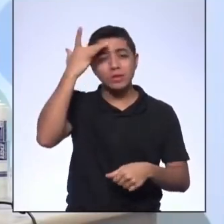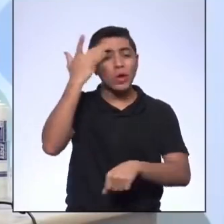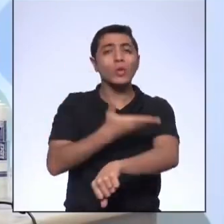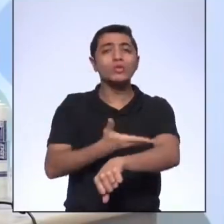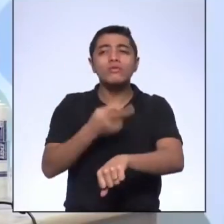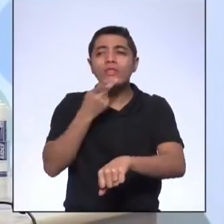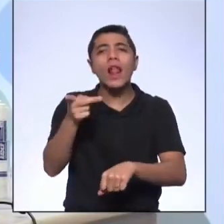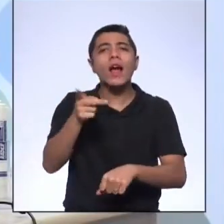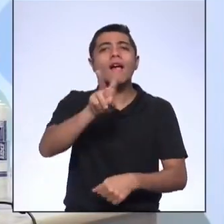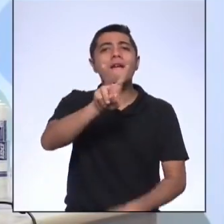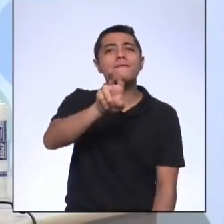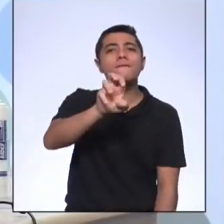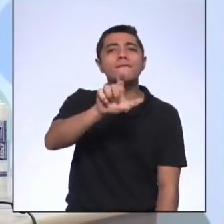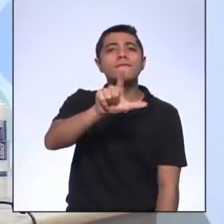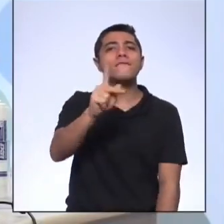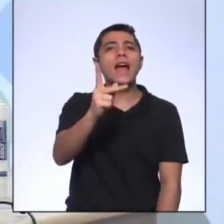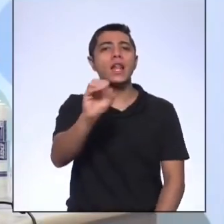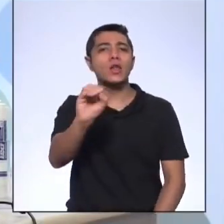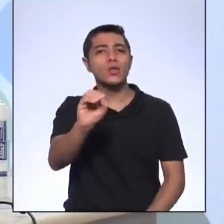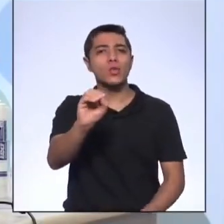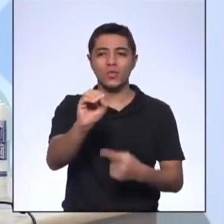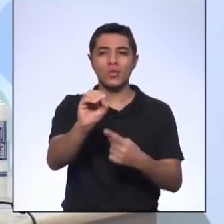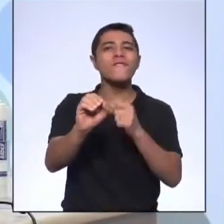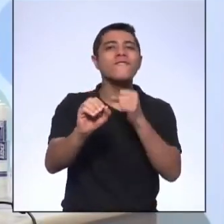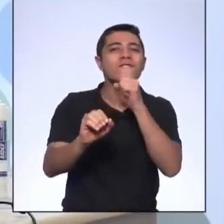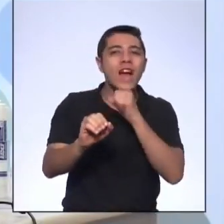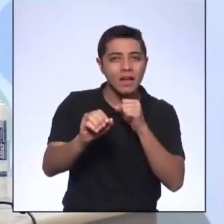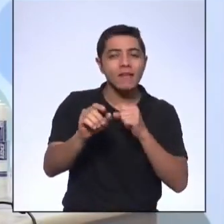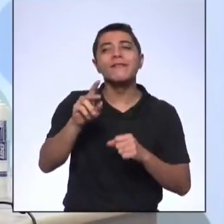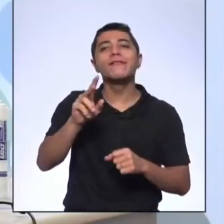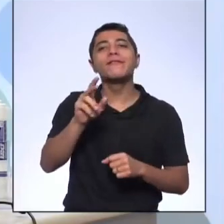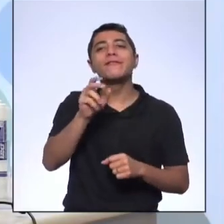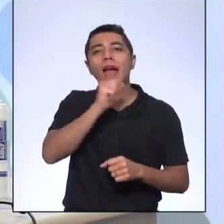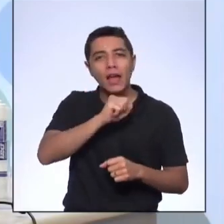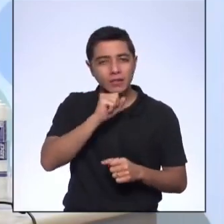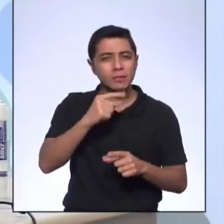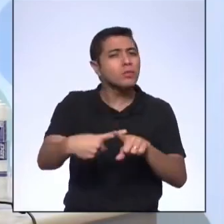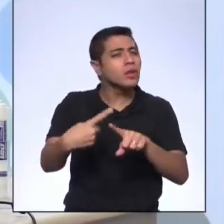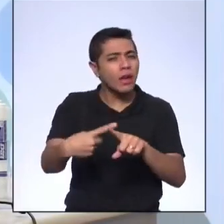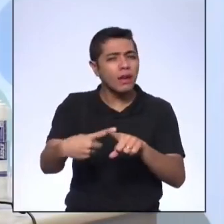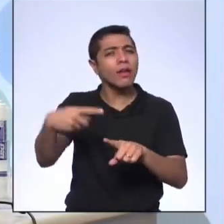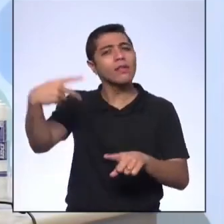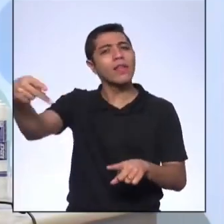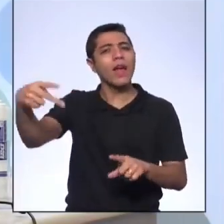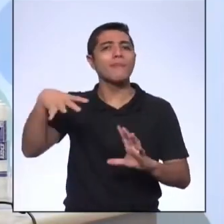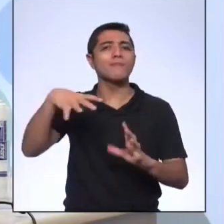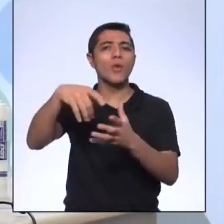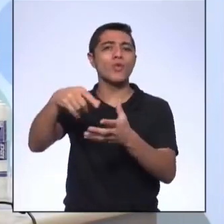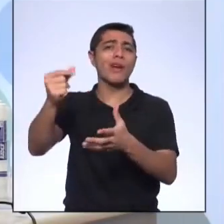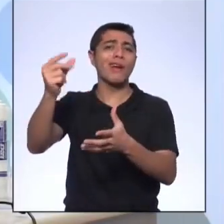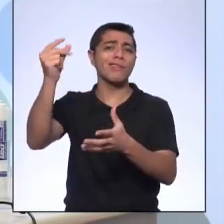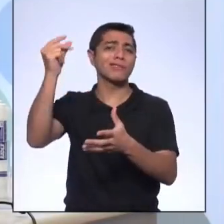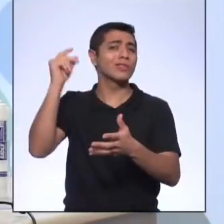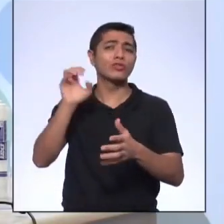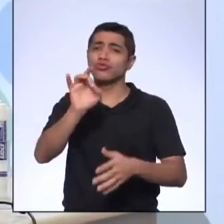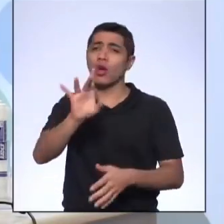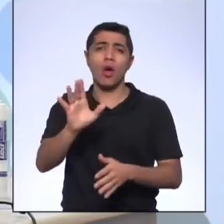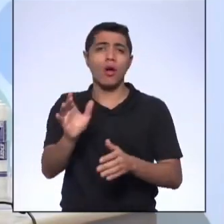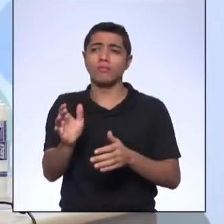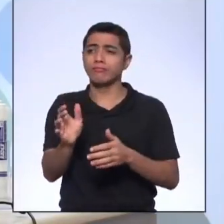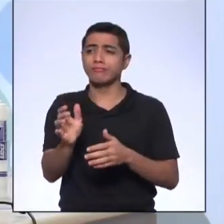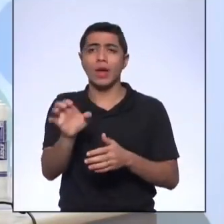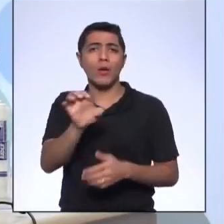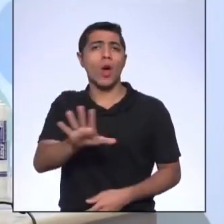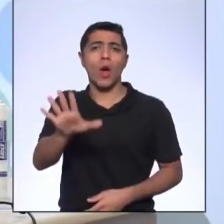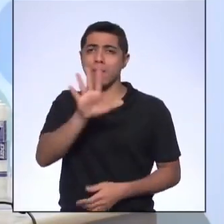velho mundo, né? Porque para eles o mundo era só aquilo ali que eles conheciam. Então, eles conheciam o continente europeu, o norte